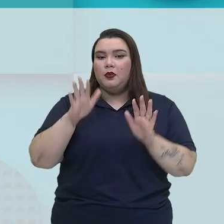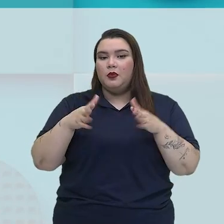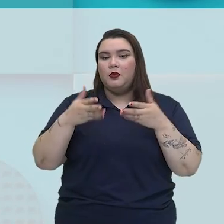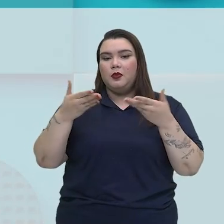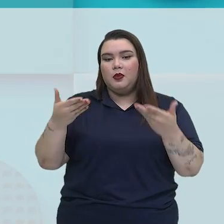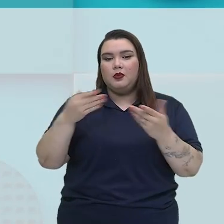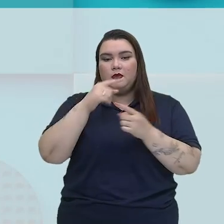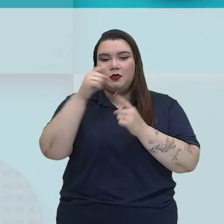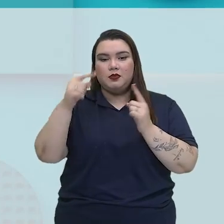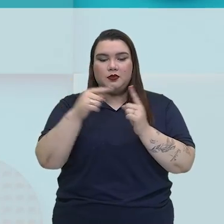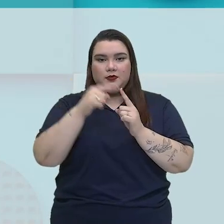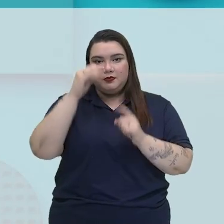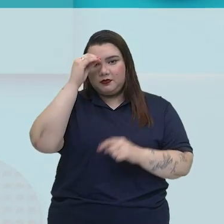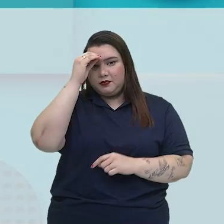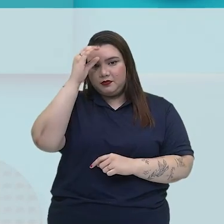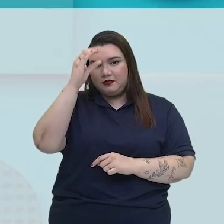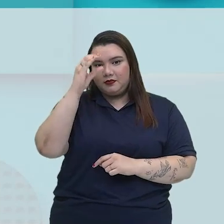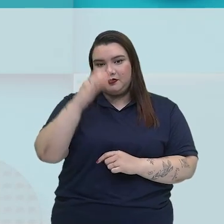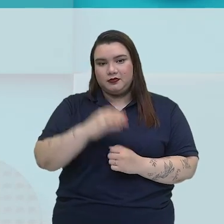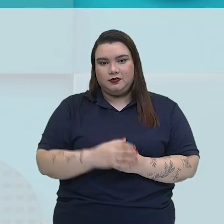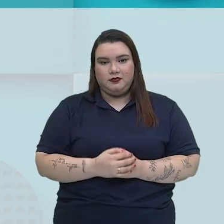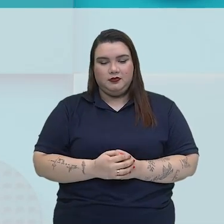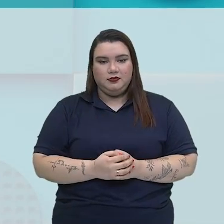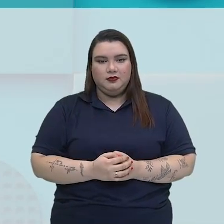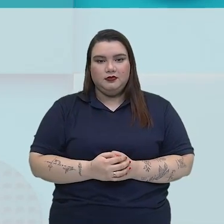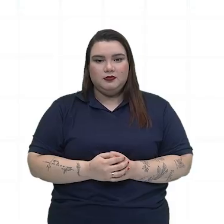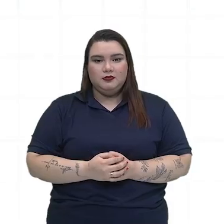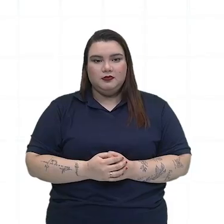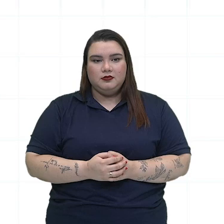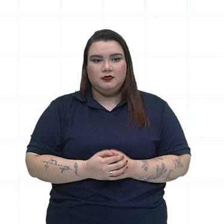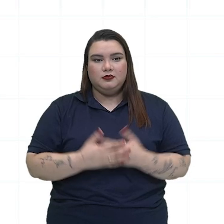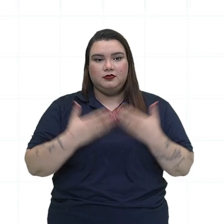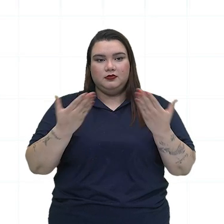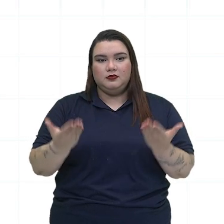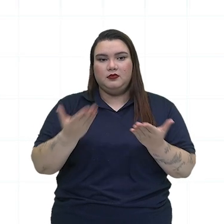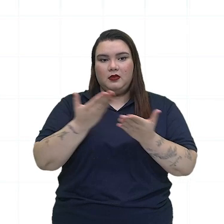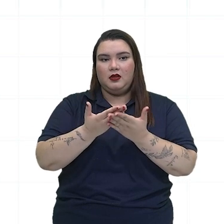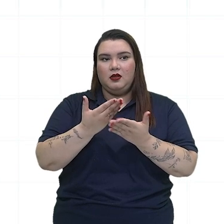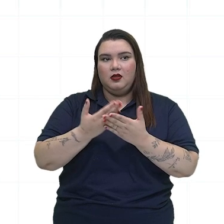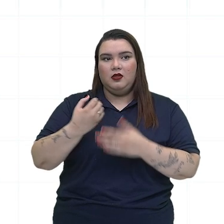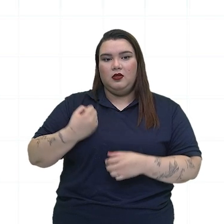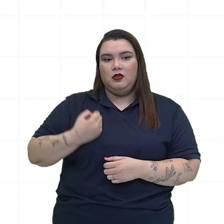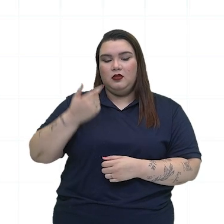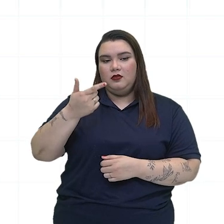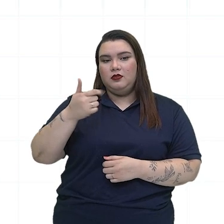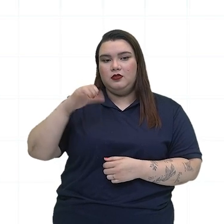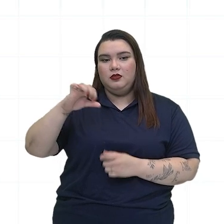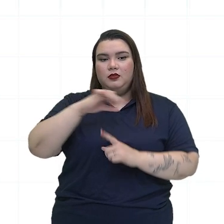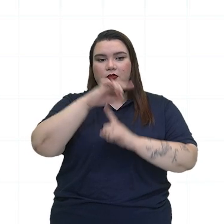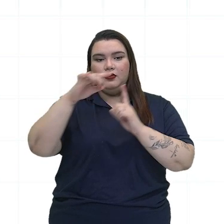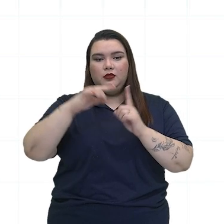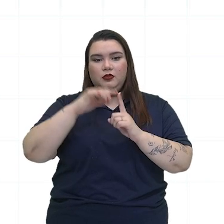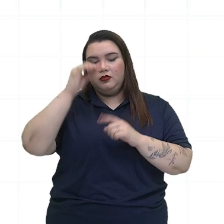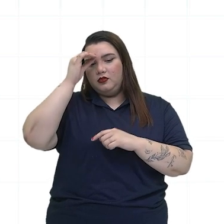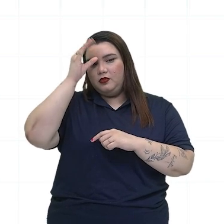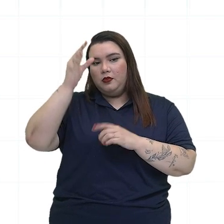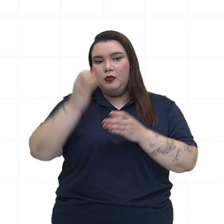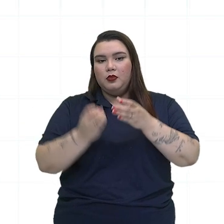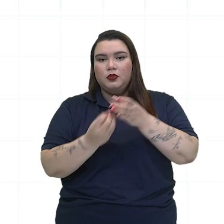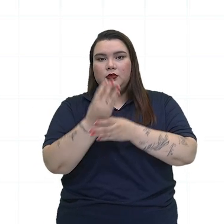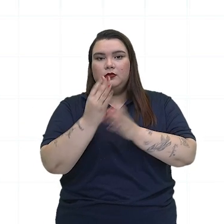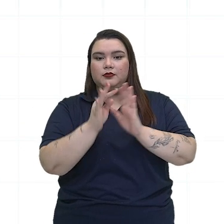vamos conferir o conteúdo. Let's go! Então, a aula de número 29, objeto de